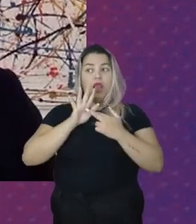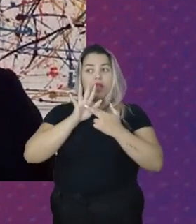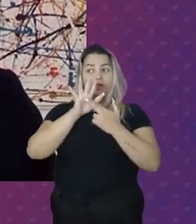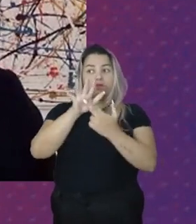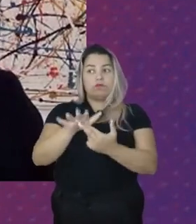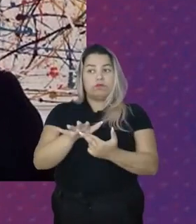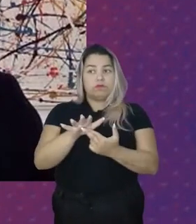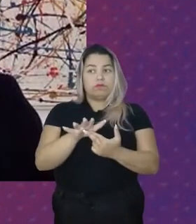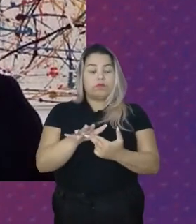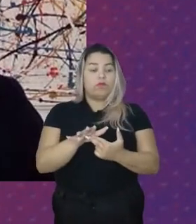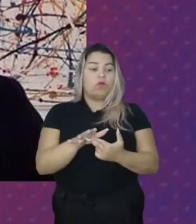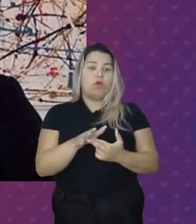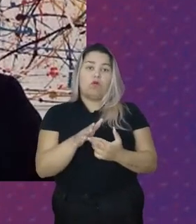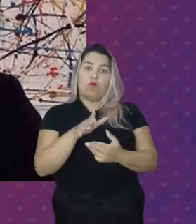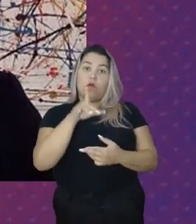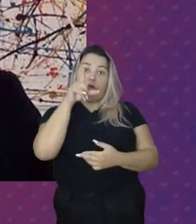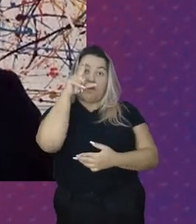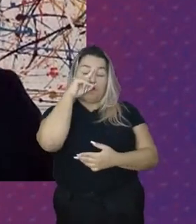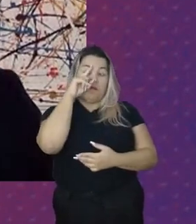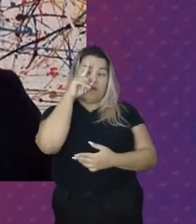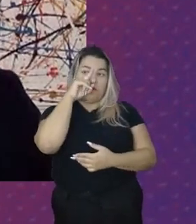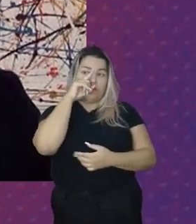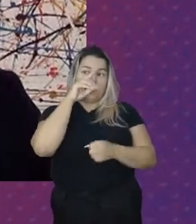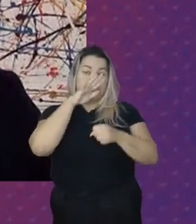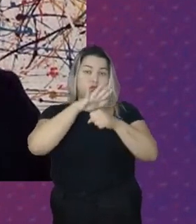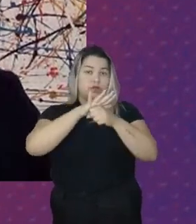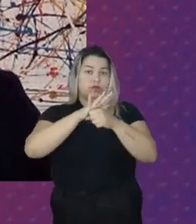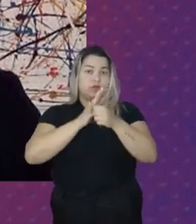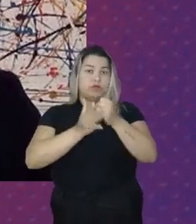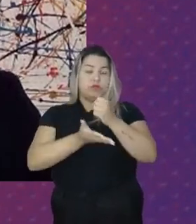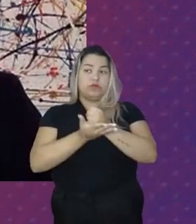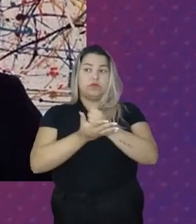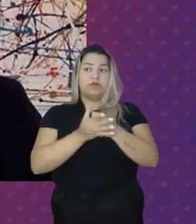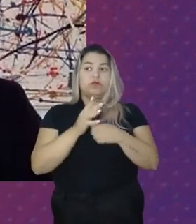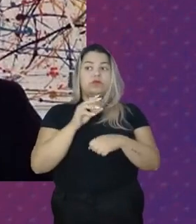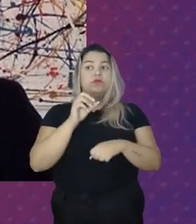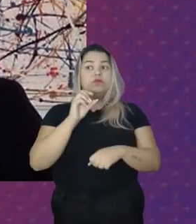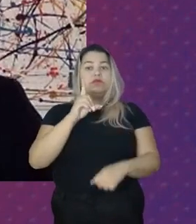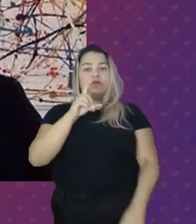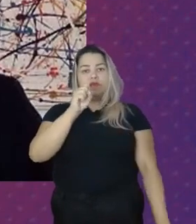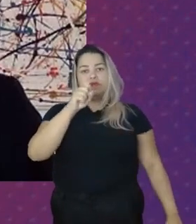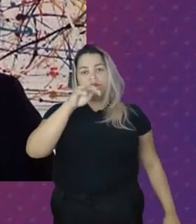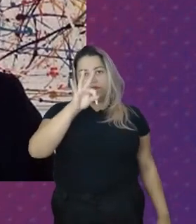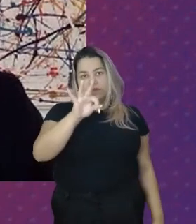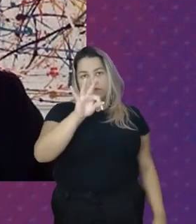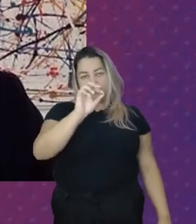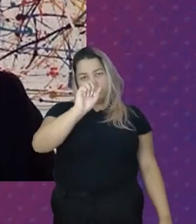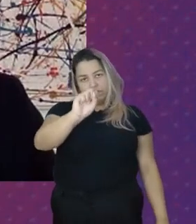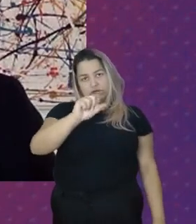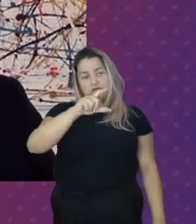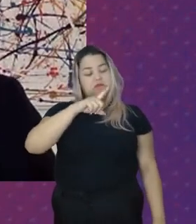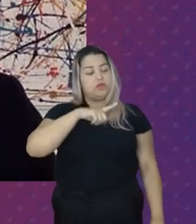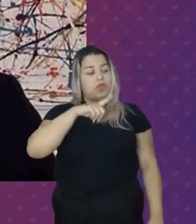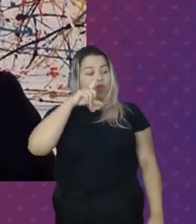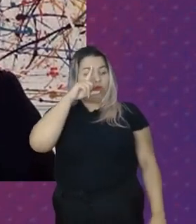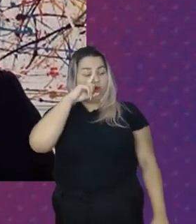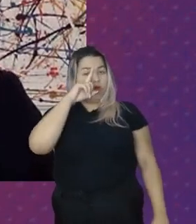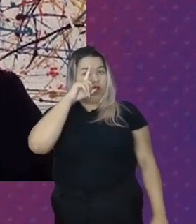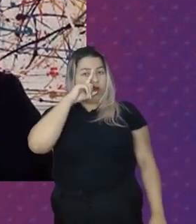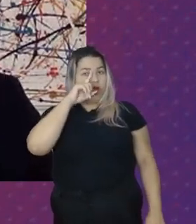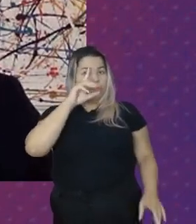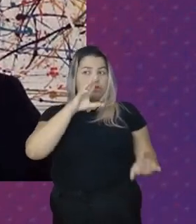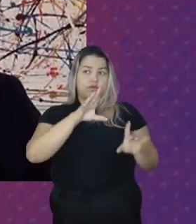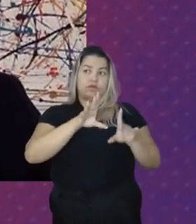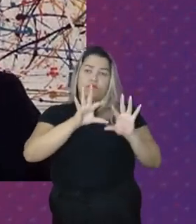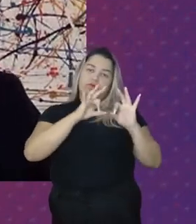ameaça sanitária em razão do risco de disseminação de doenças venéreas e também uma ameaça moral para as